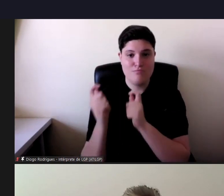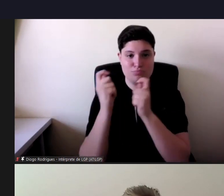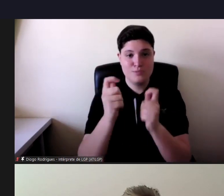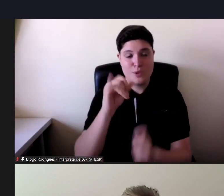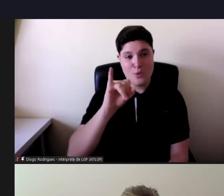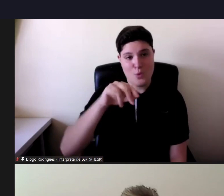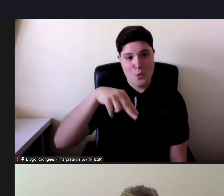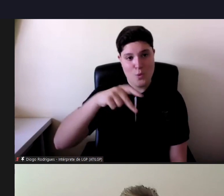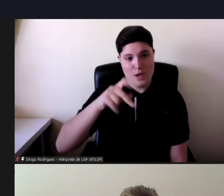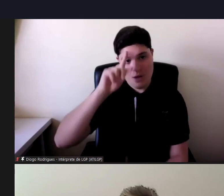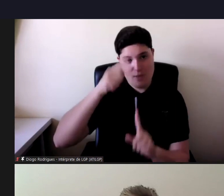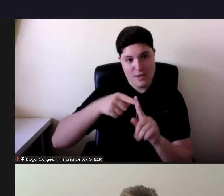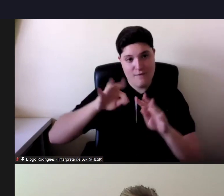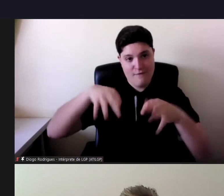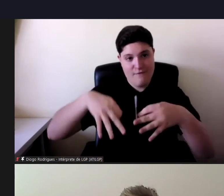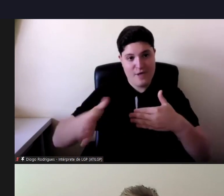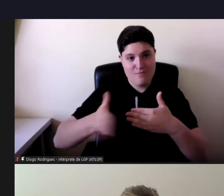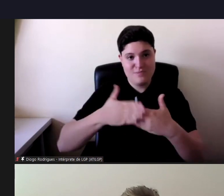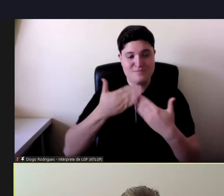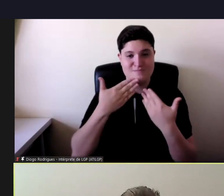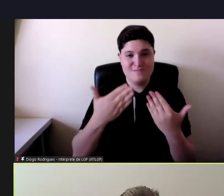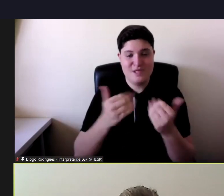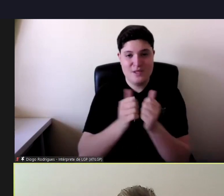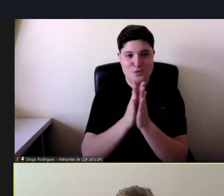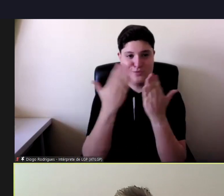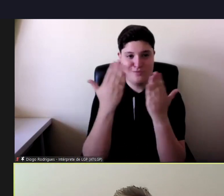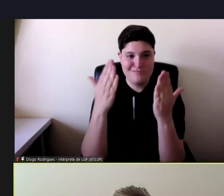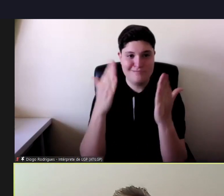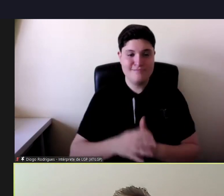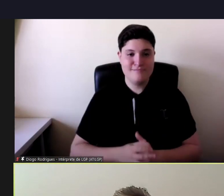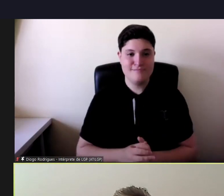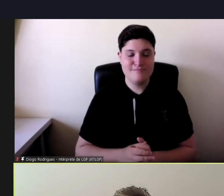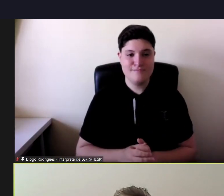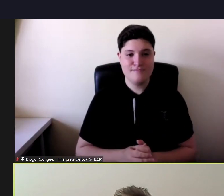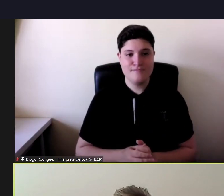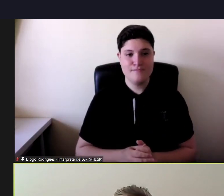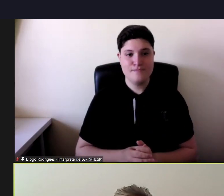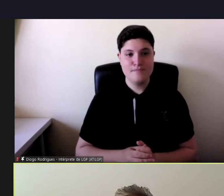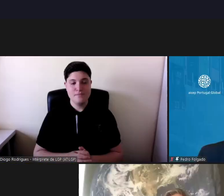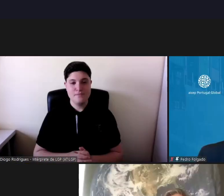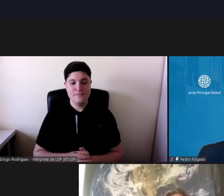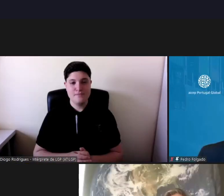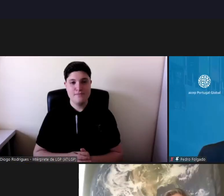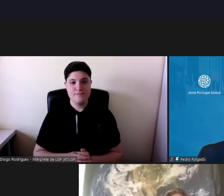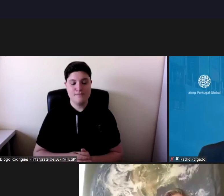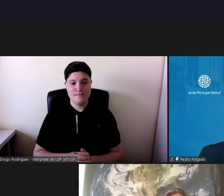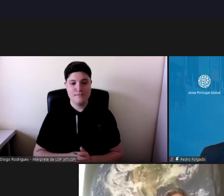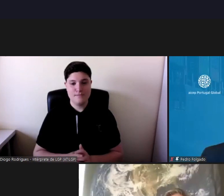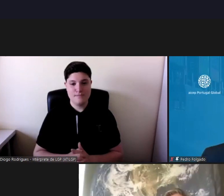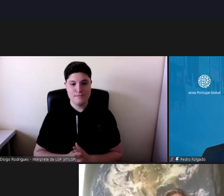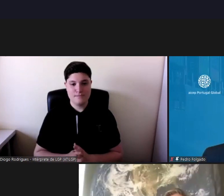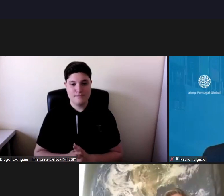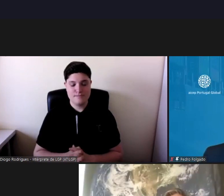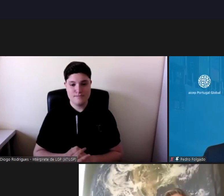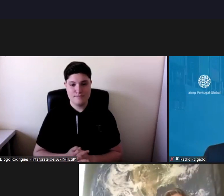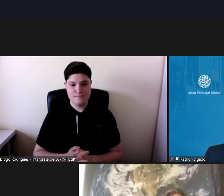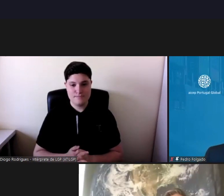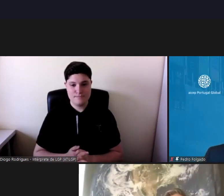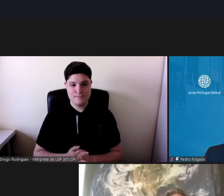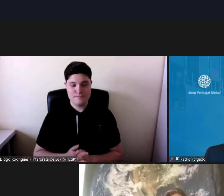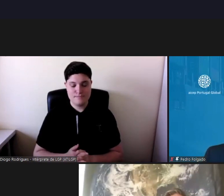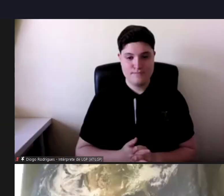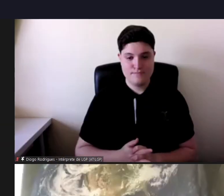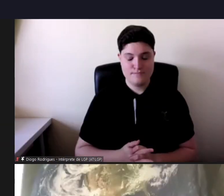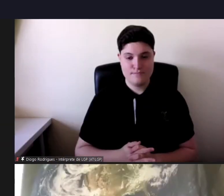milhões de euros, que inclui uma estação, a instalação de uma central de biomassa de 2,25 mega, para a rede de calor,